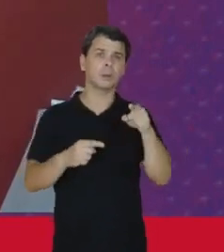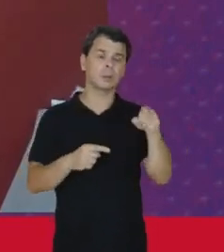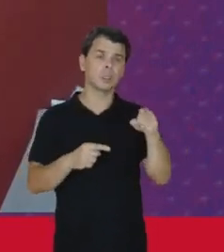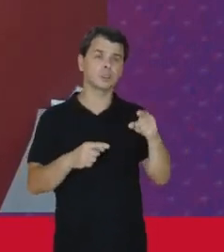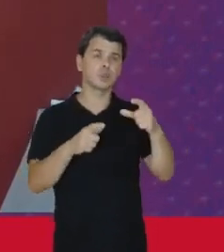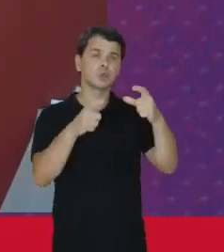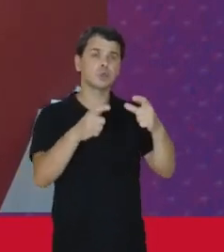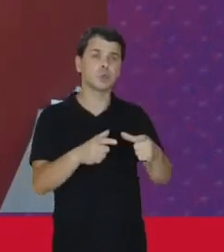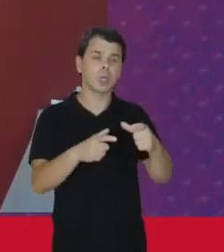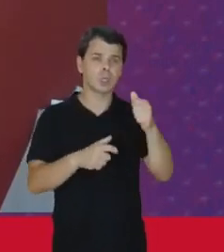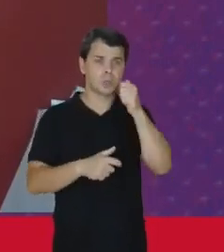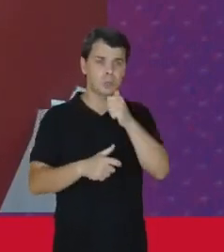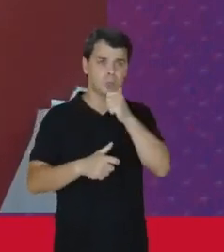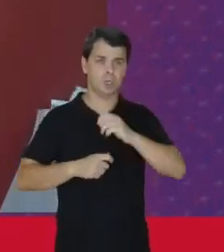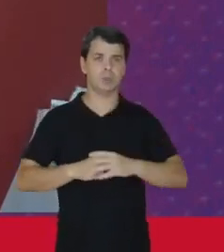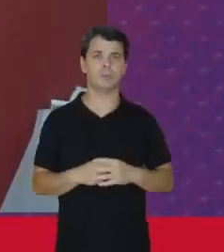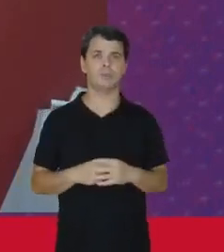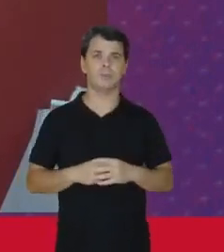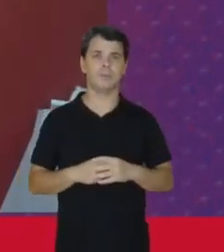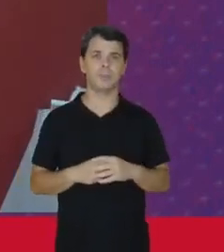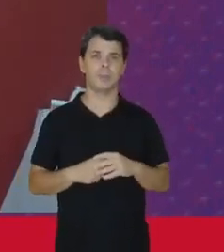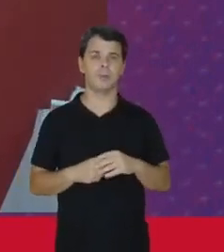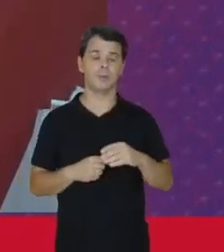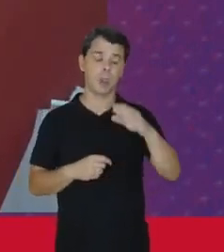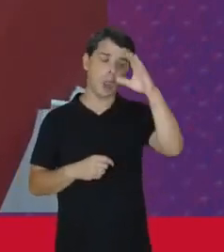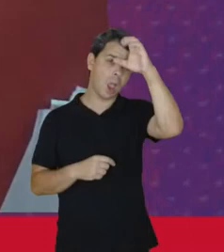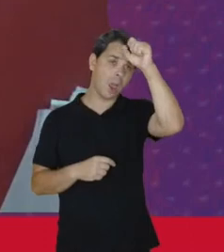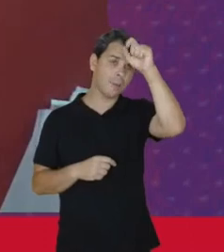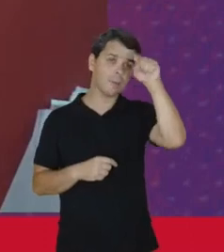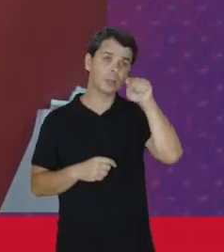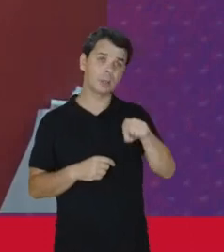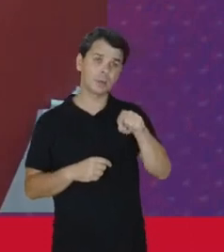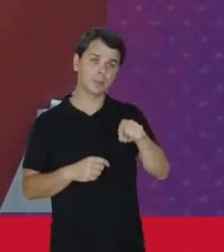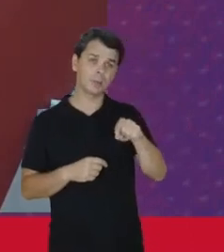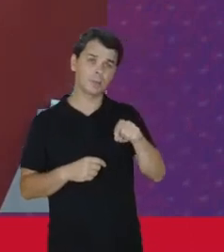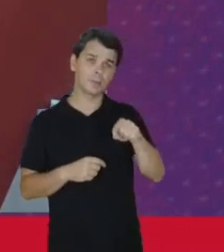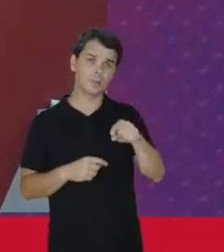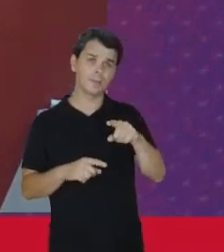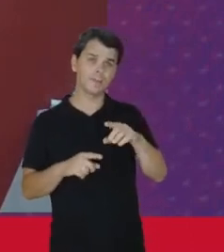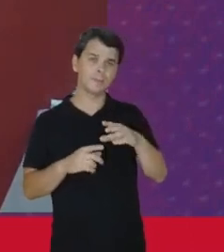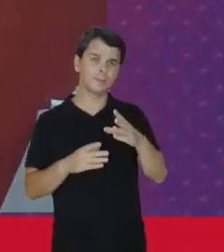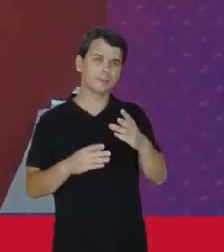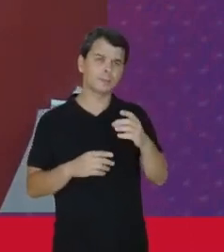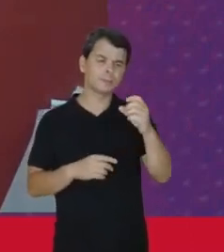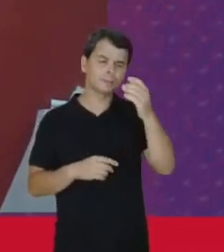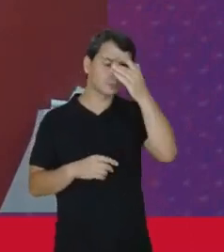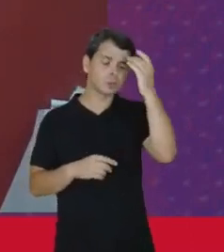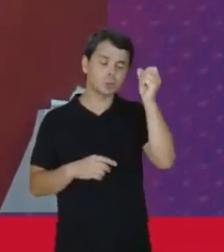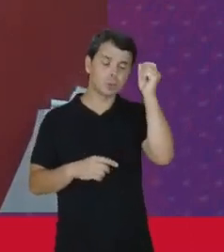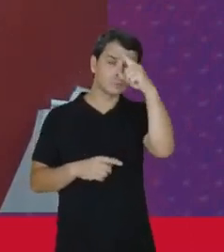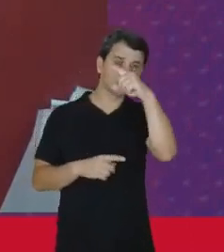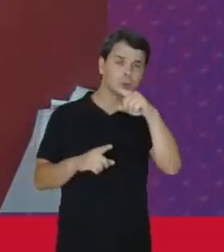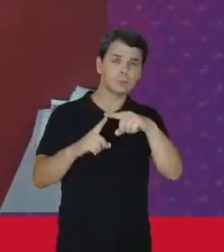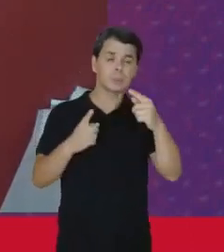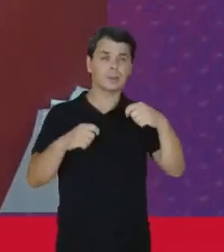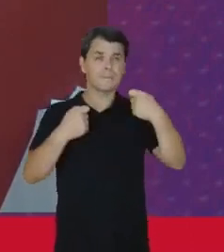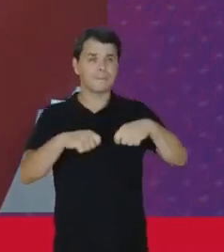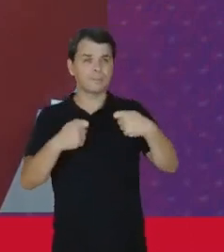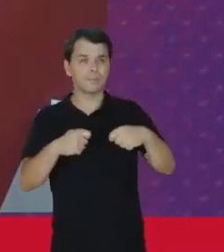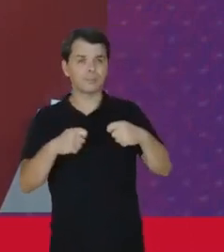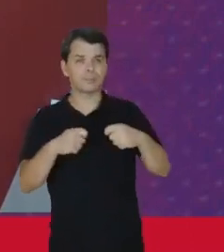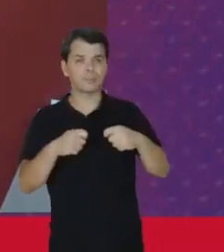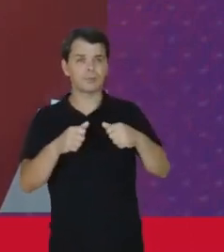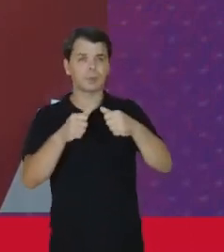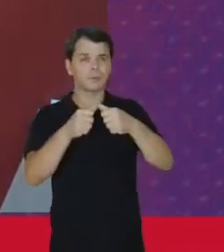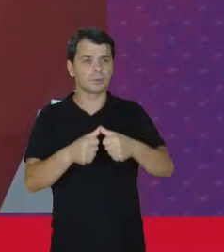desse lugar das mulheres. E eu fui aprendendo que esse lugar é um lugar muito duro, muito difícil, mas que precisávamos